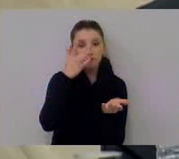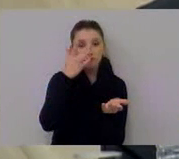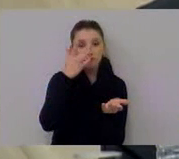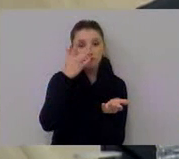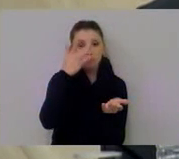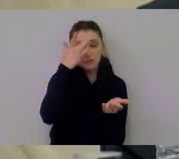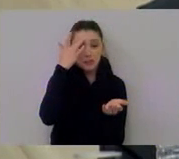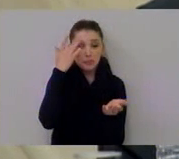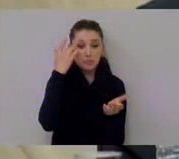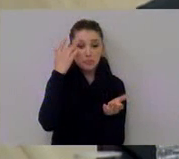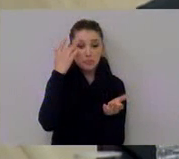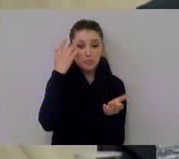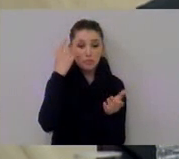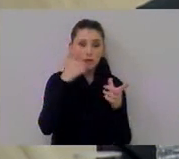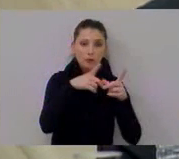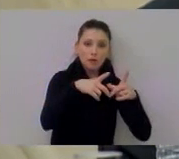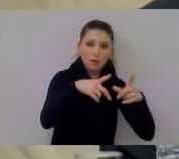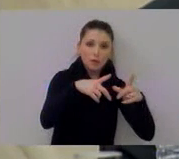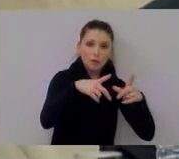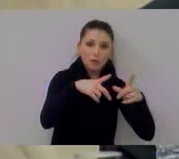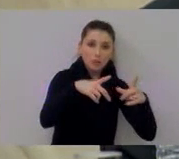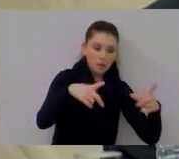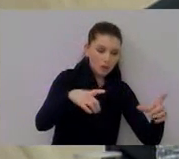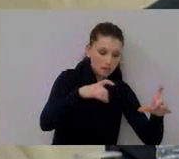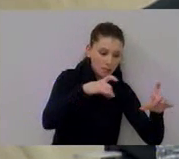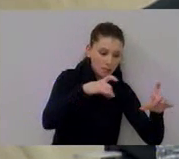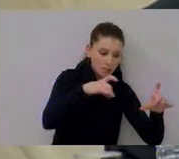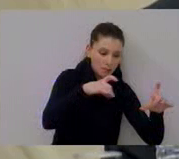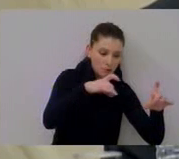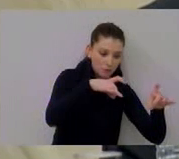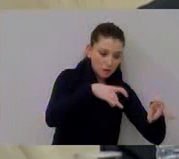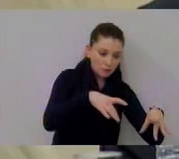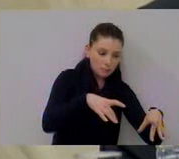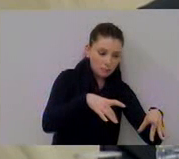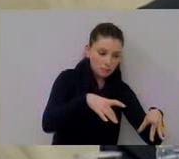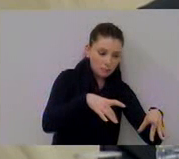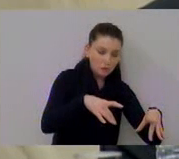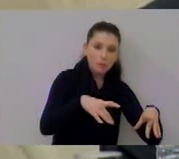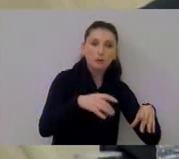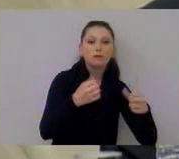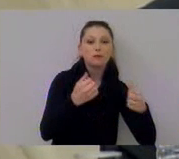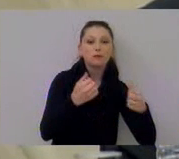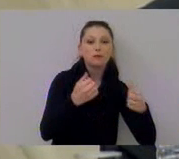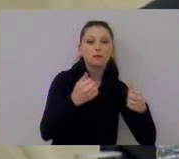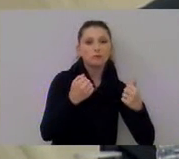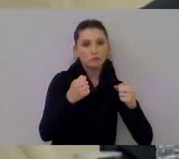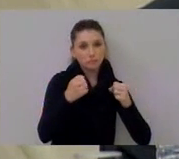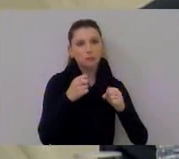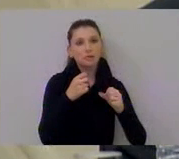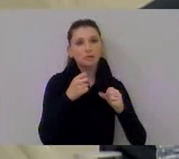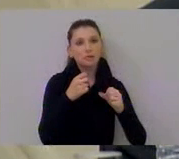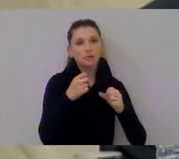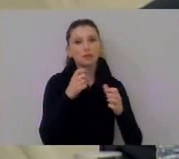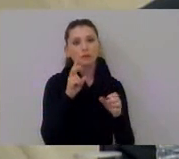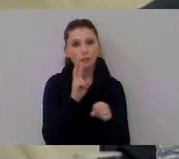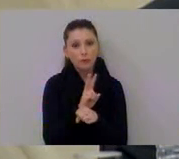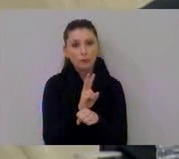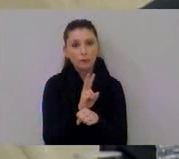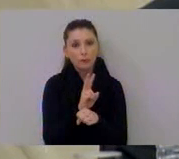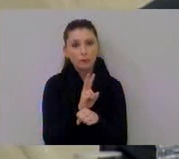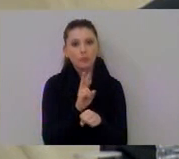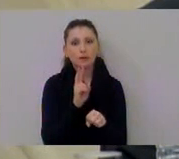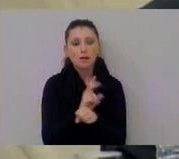localizado na rua Adolfo Lindenberg, bairro Nossa Senhora